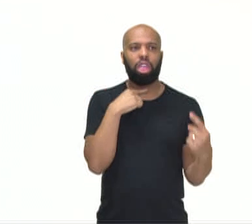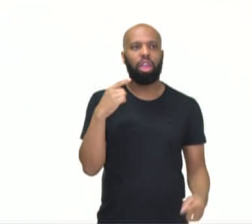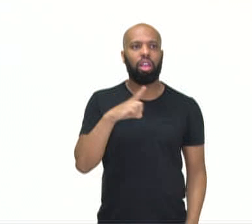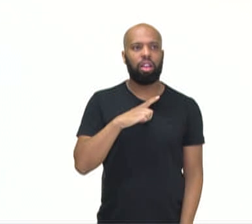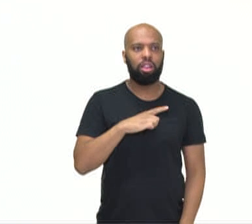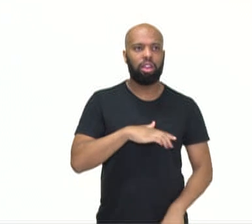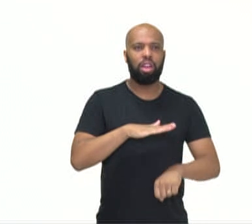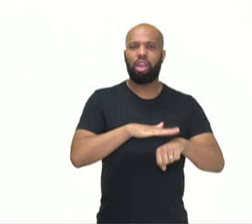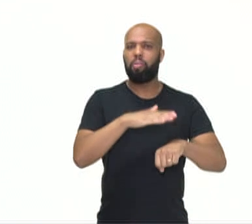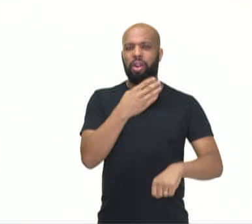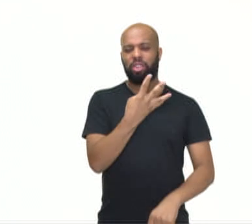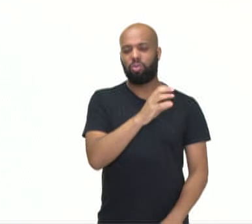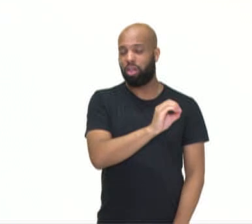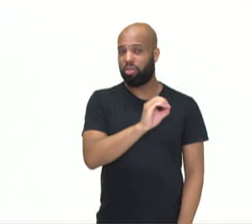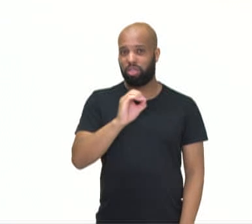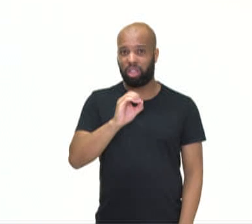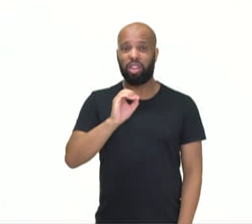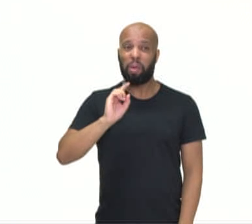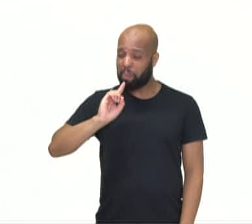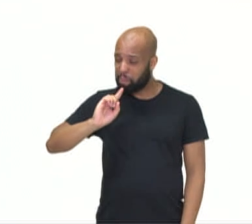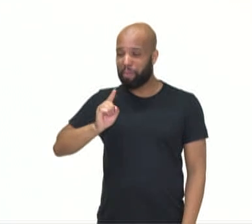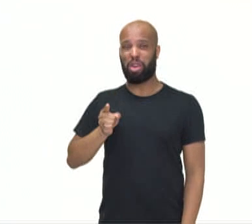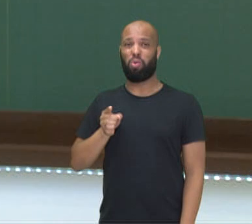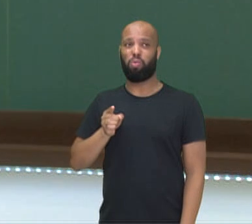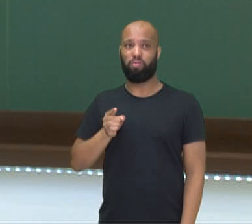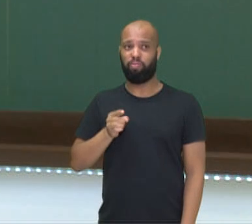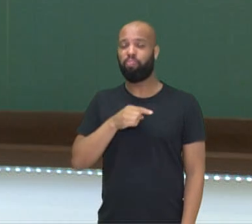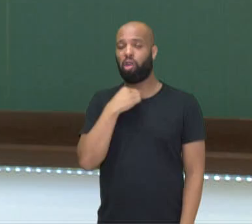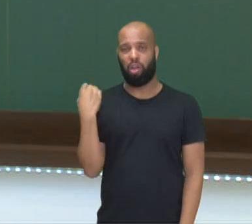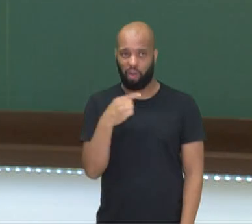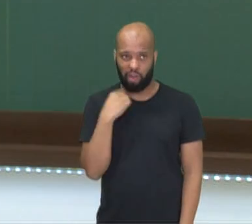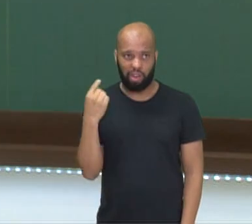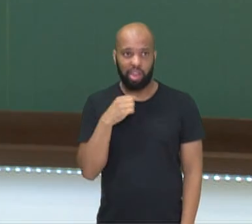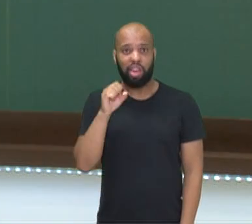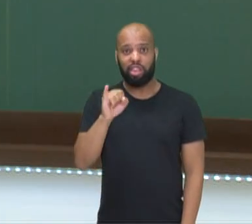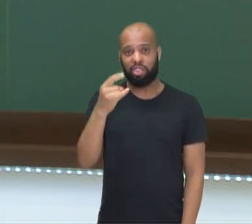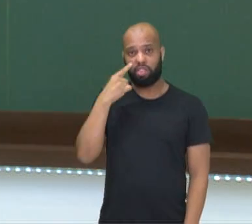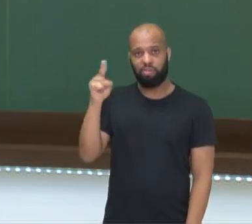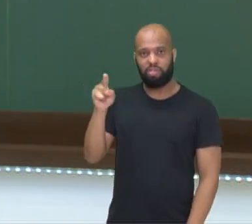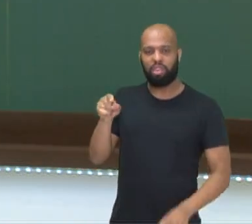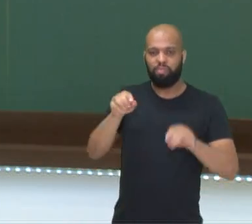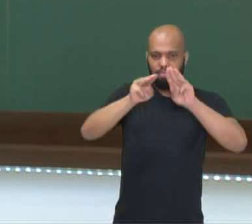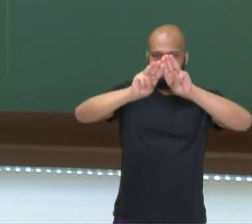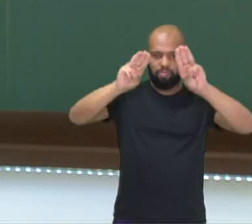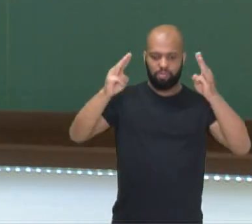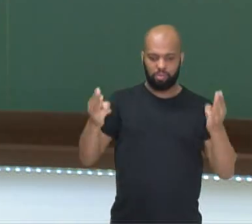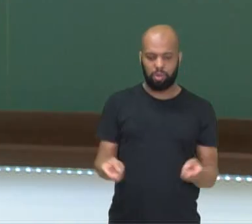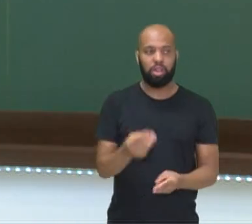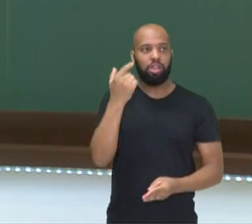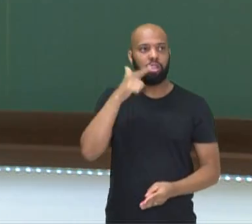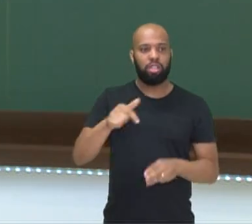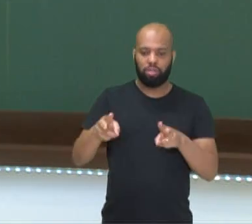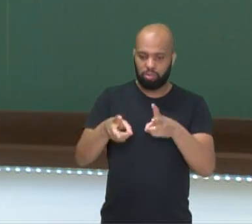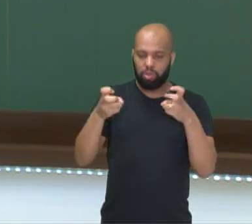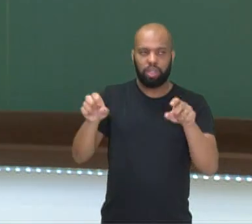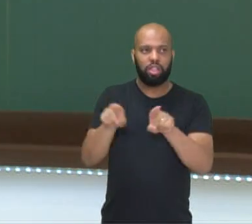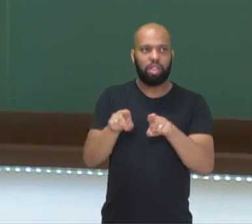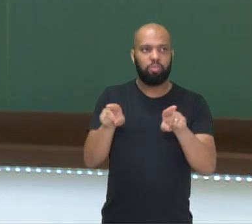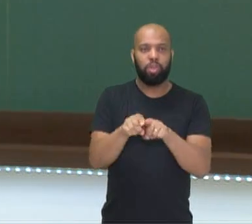infelizmente, mais de 400 mil mortes. Se nós percebemos nesses dois mapas que eu trago para vocês, a gente percebe